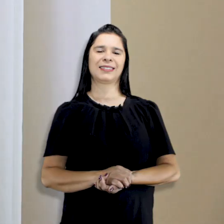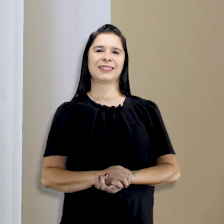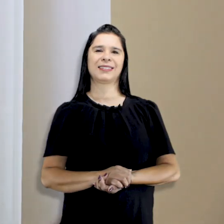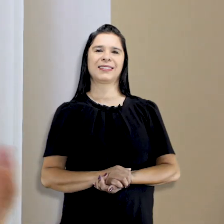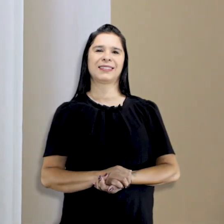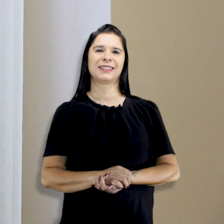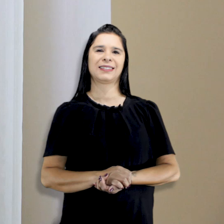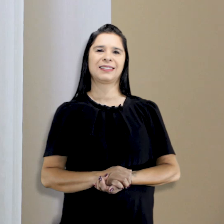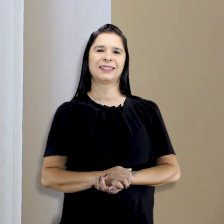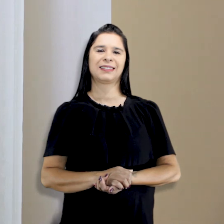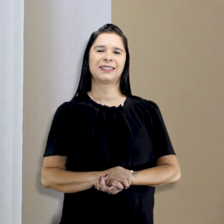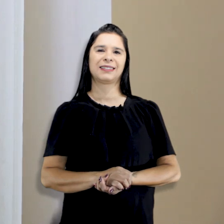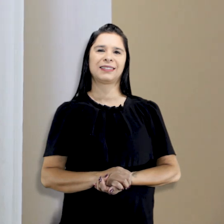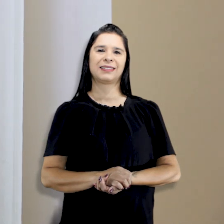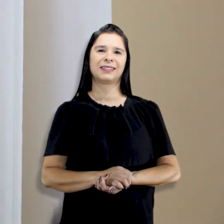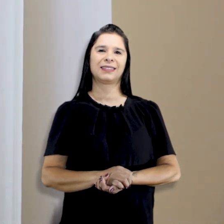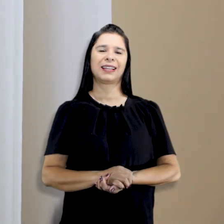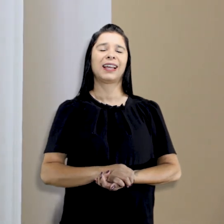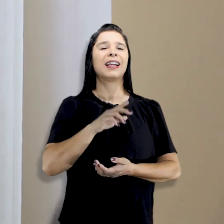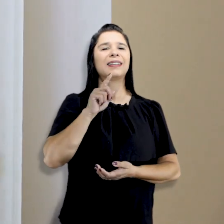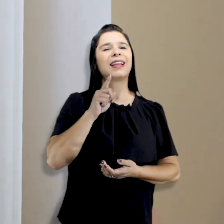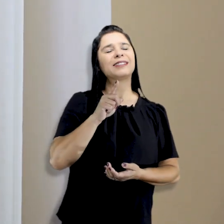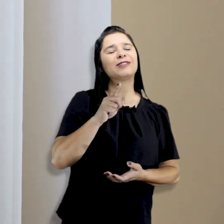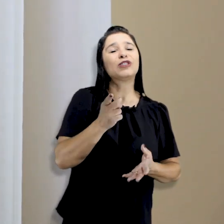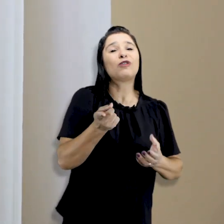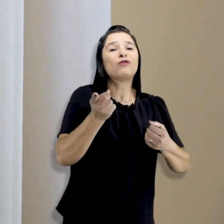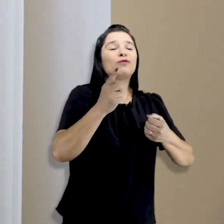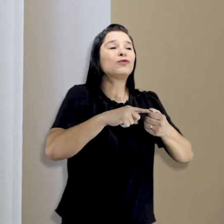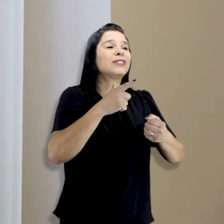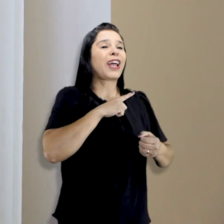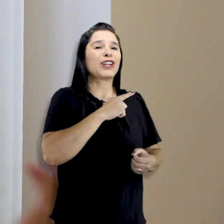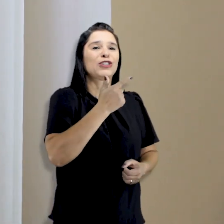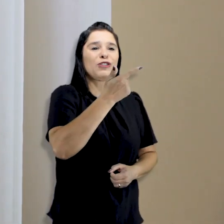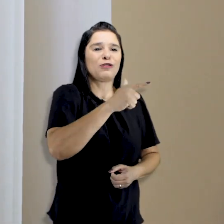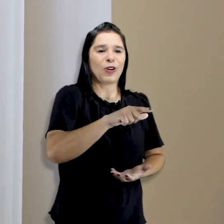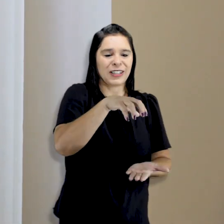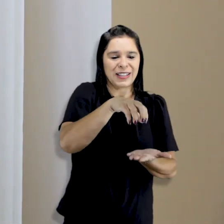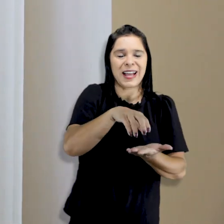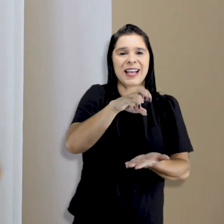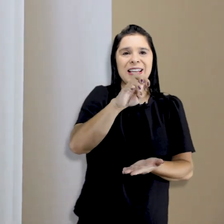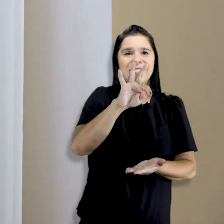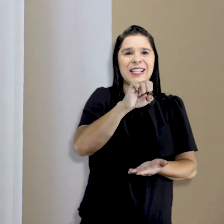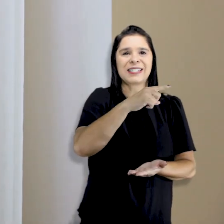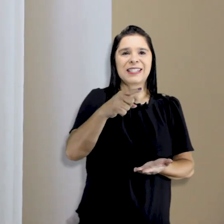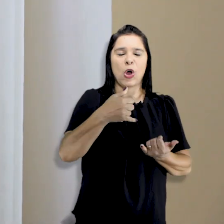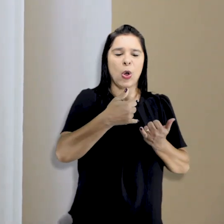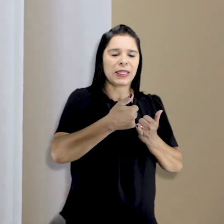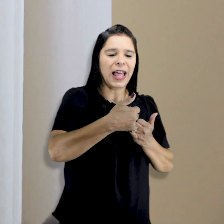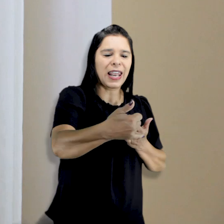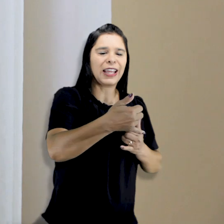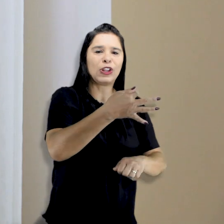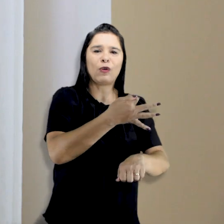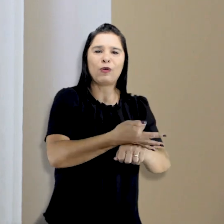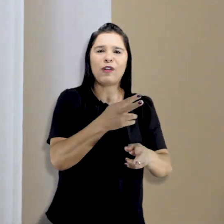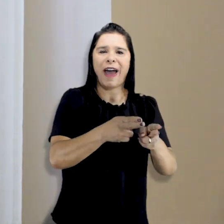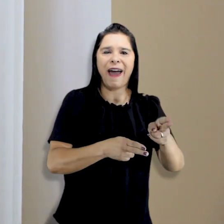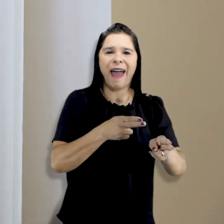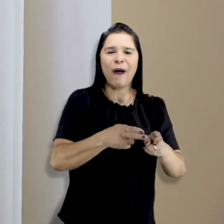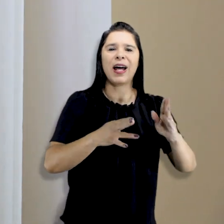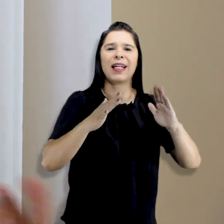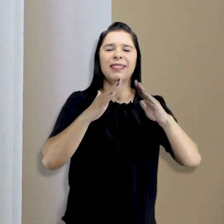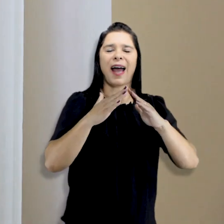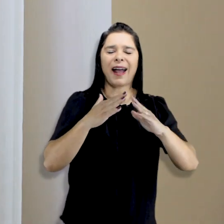Essa retomada, né, da estação, da linha férrea, né, do trem, da Casa do Engenheiro, né, que para